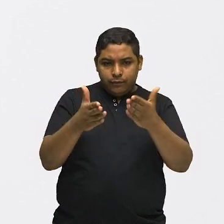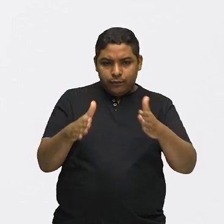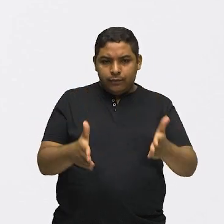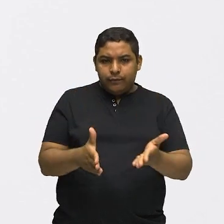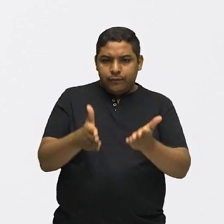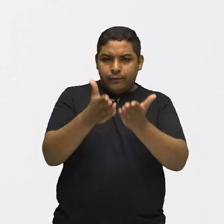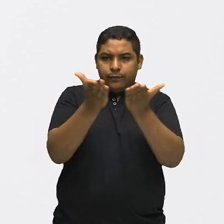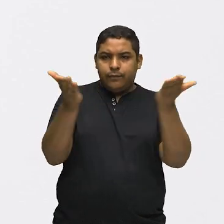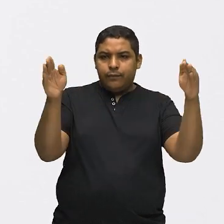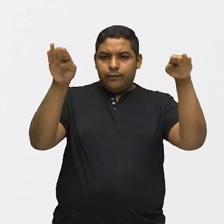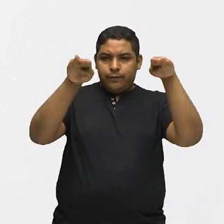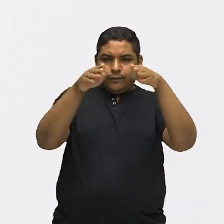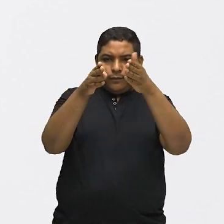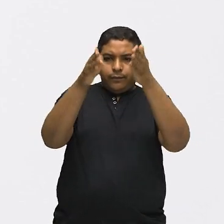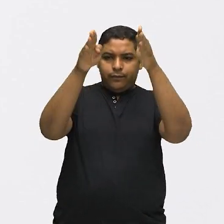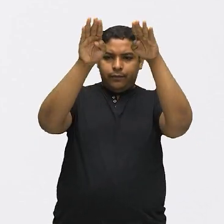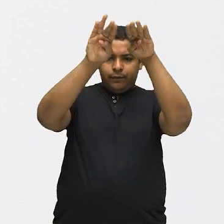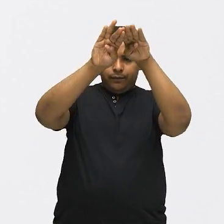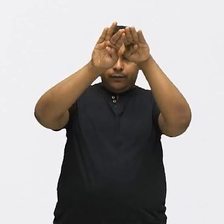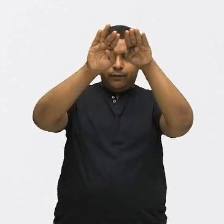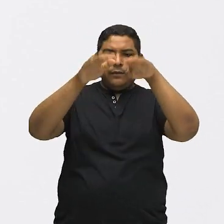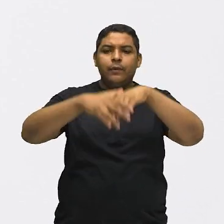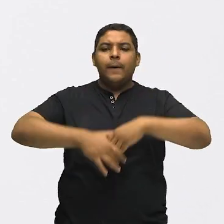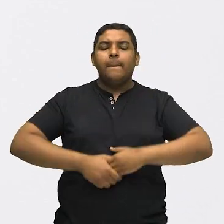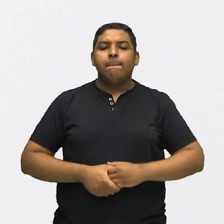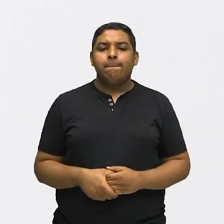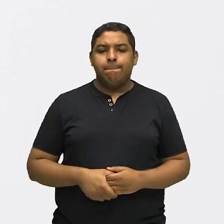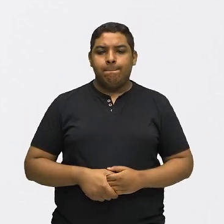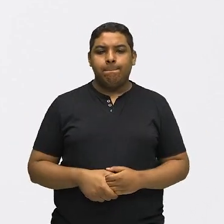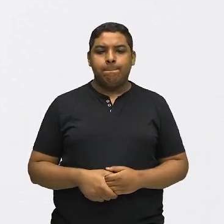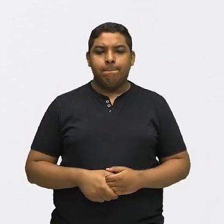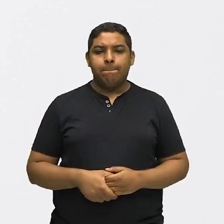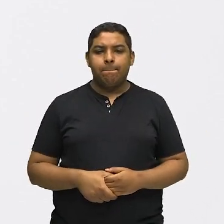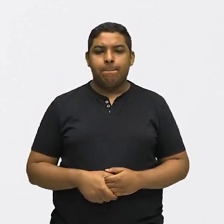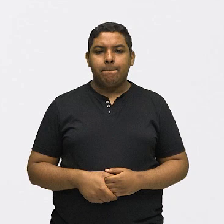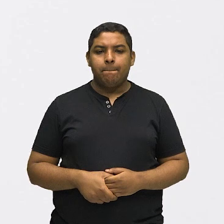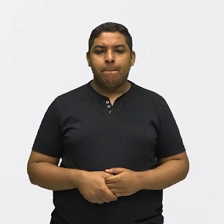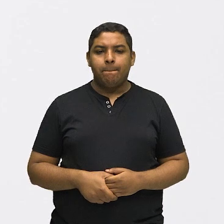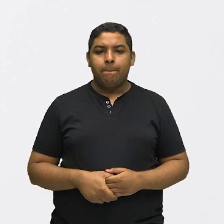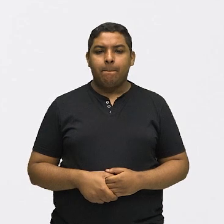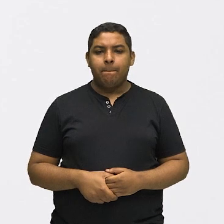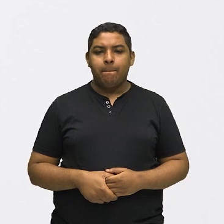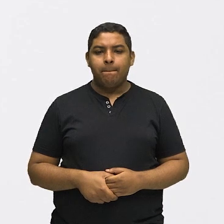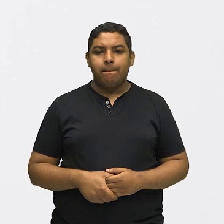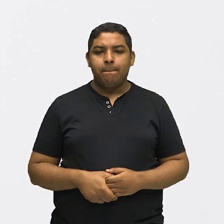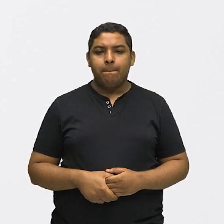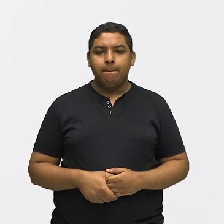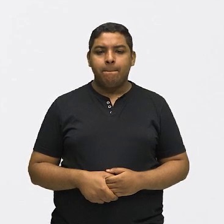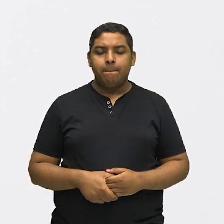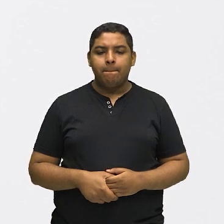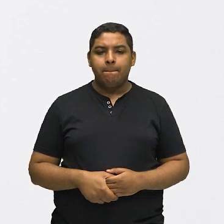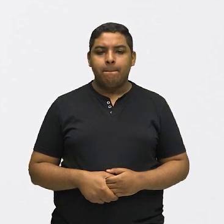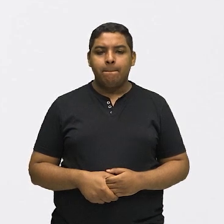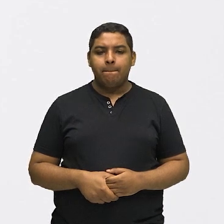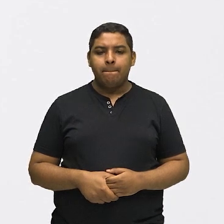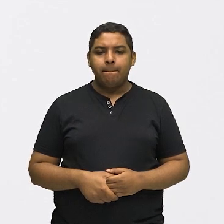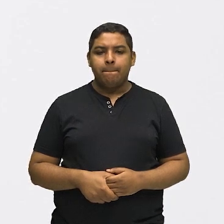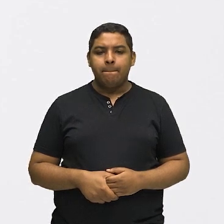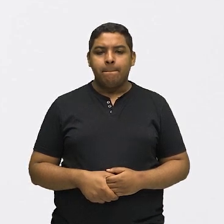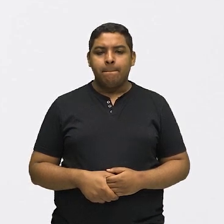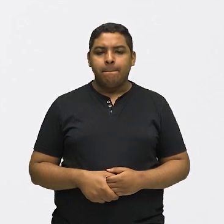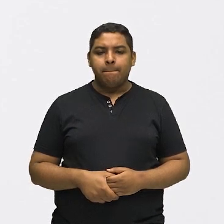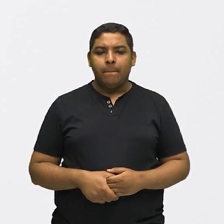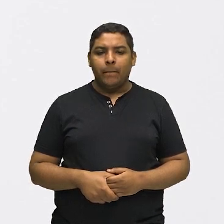os traços aqui internos aqui do Cristo. Aqui a gente pode fazer por vários pontinhos ou